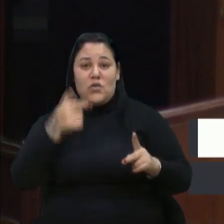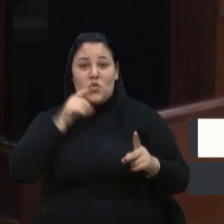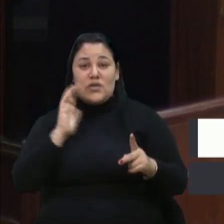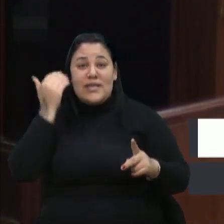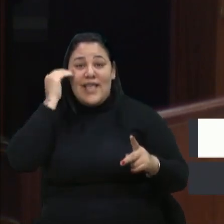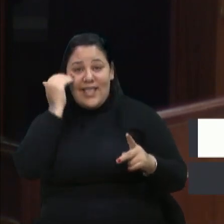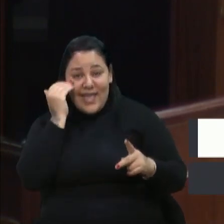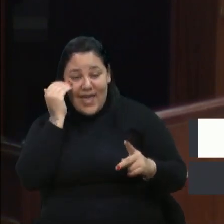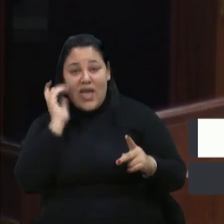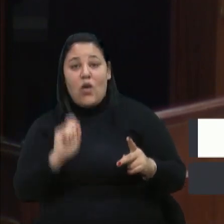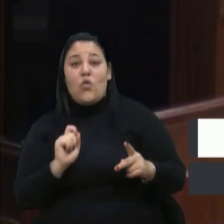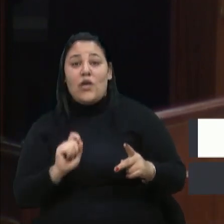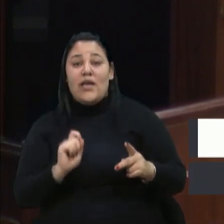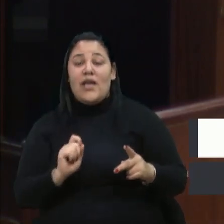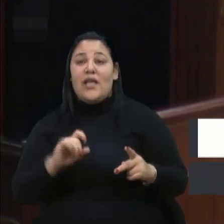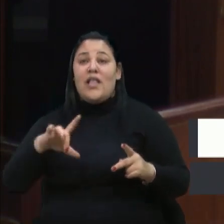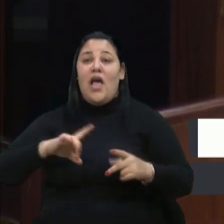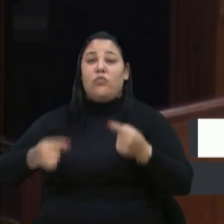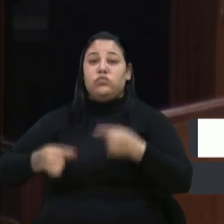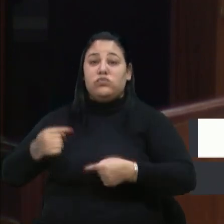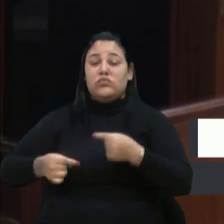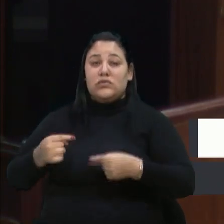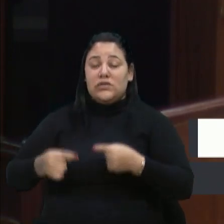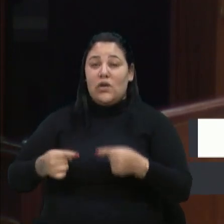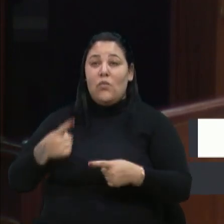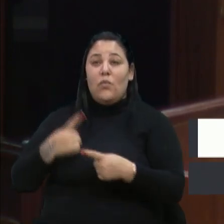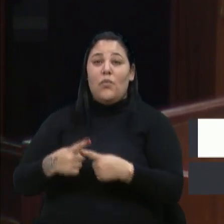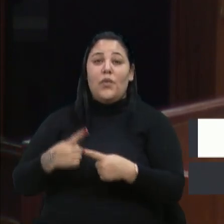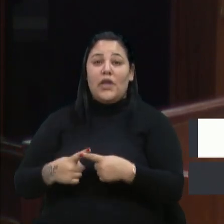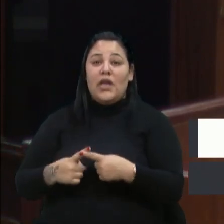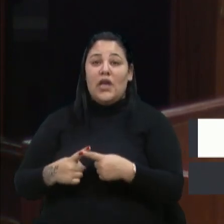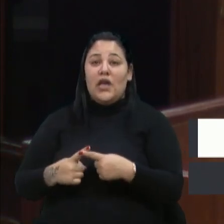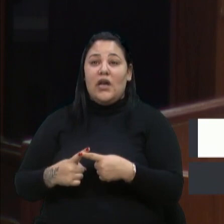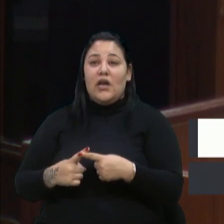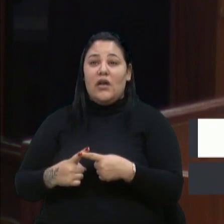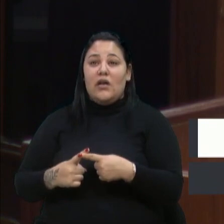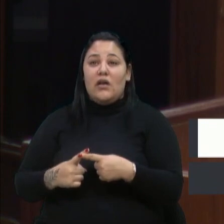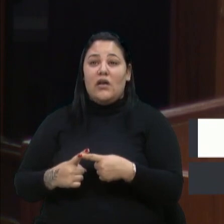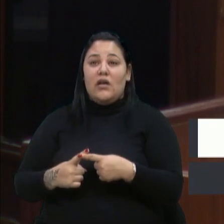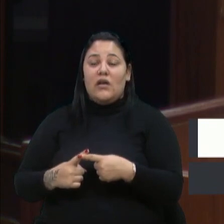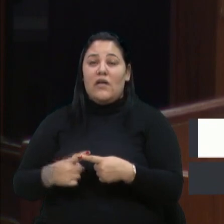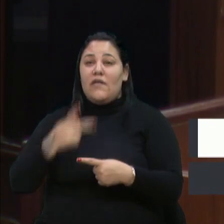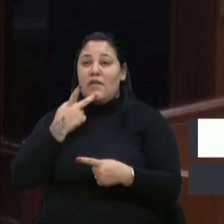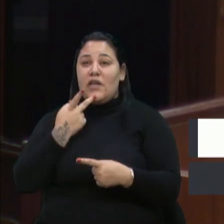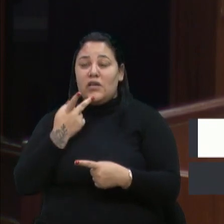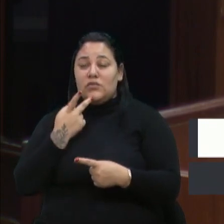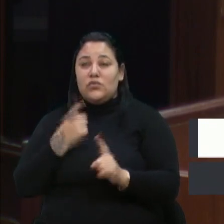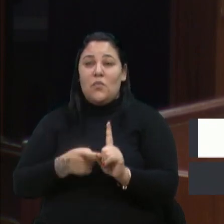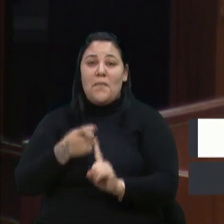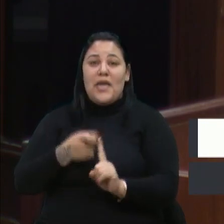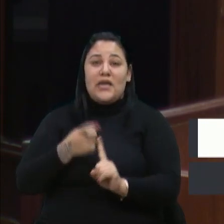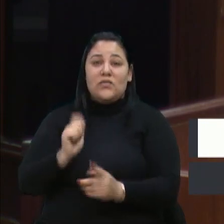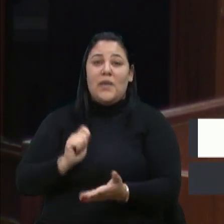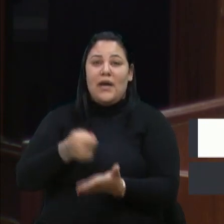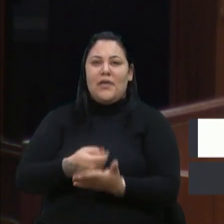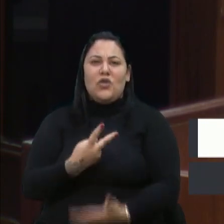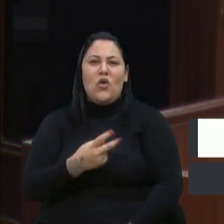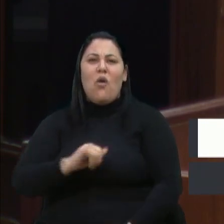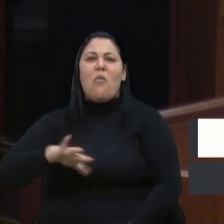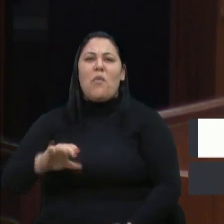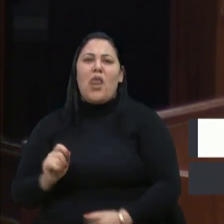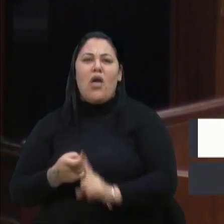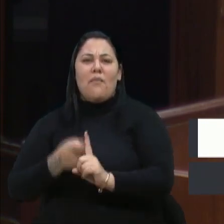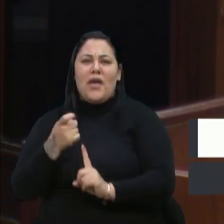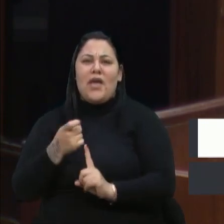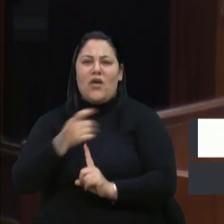que mais criou discussão, vereador Felipe, foi em torno daquela contraprestação mensal de 2 milhões mês, que o